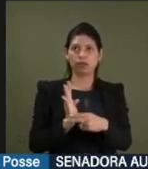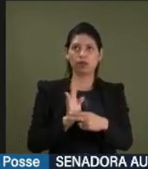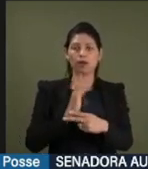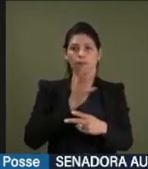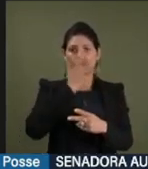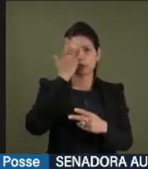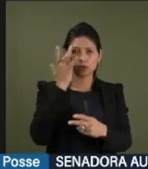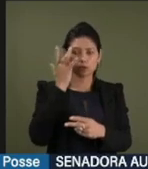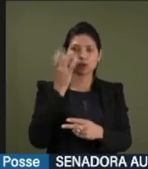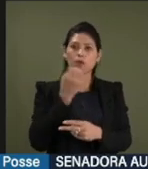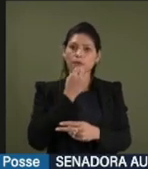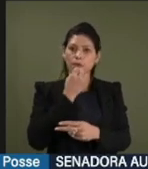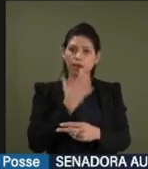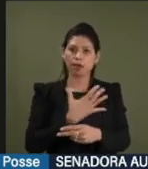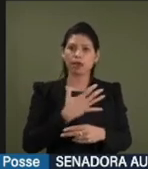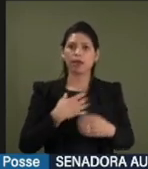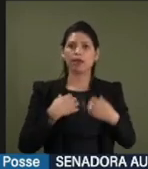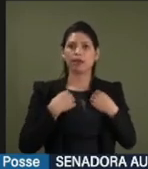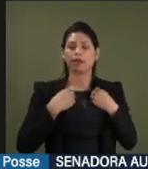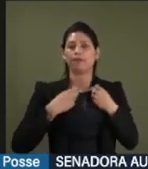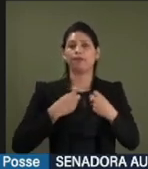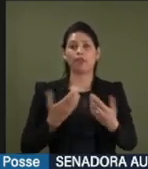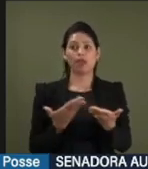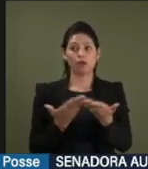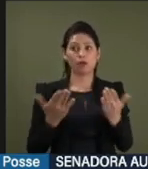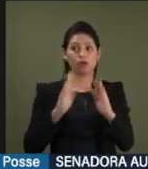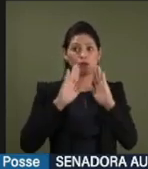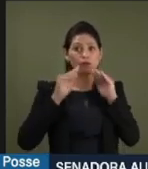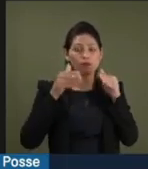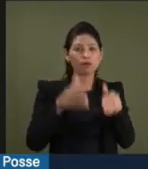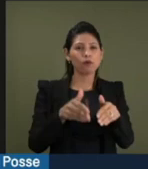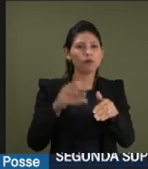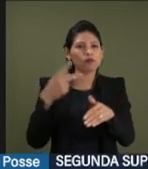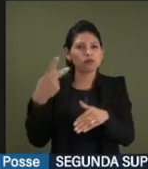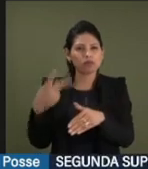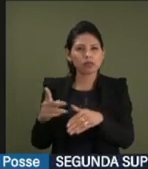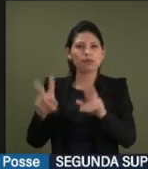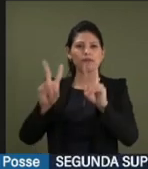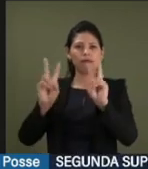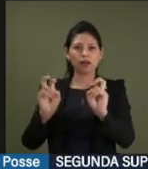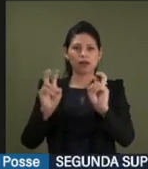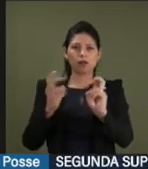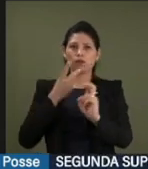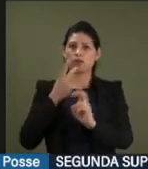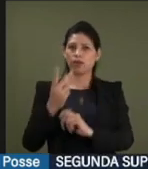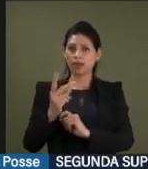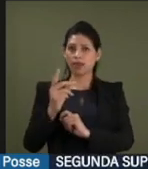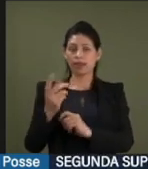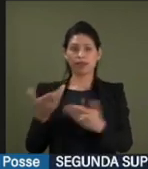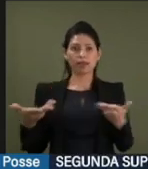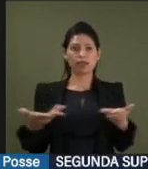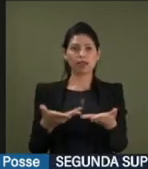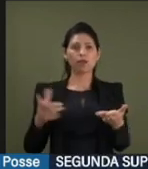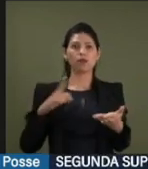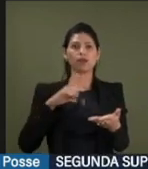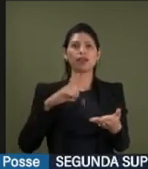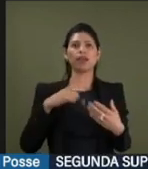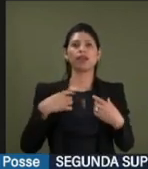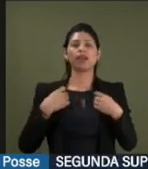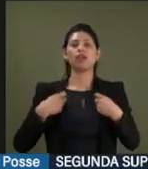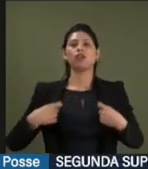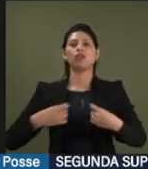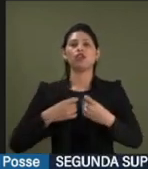senhor presidente, nós vamos agora no cerne da questão. O senhor até tocou nesse assunto. Nós estamos assistindo a mais uma